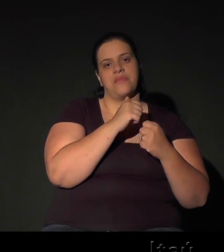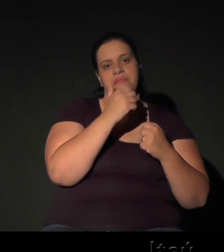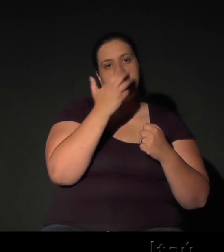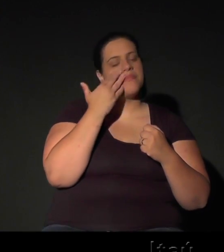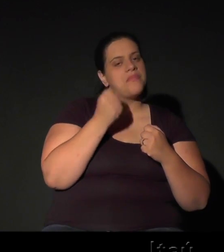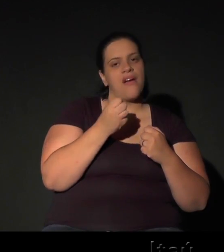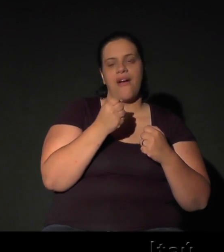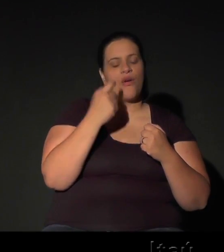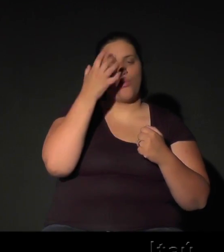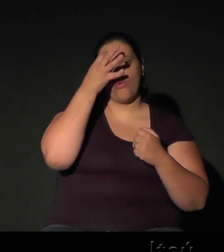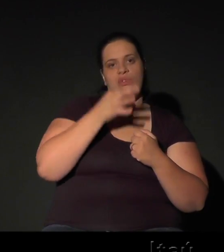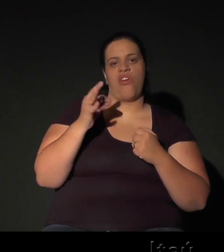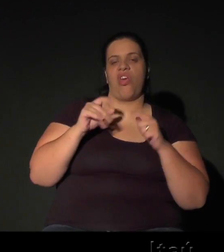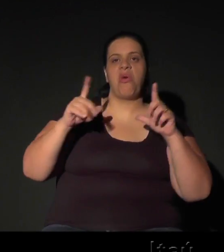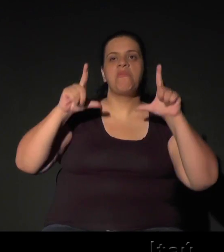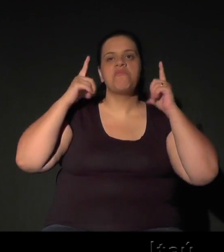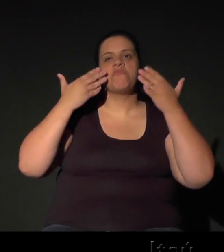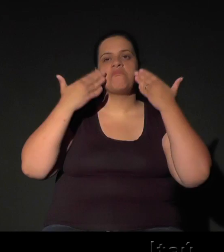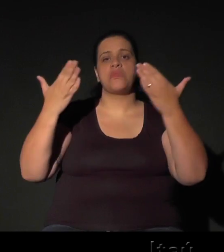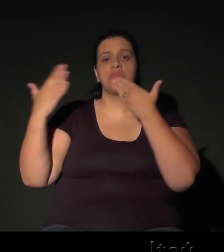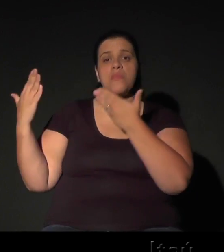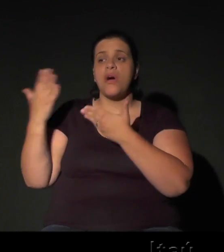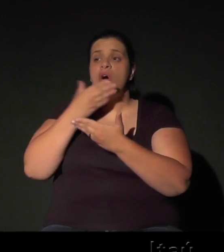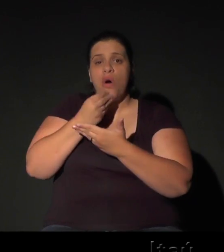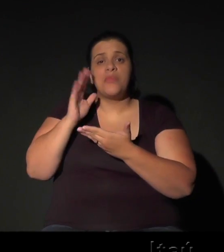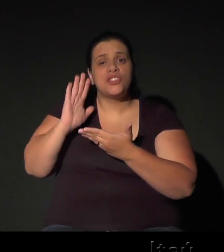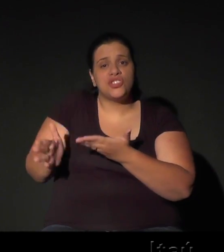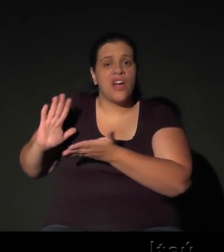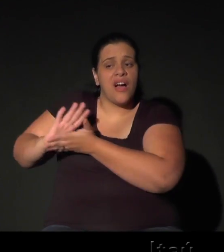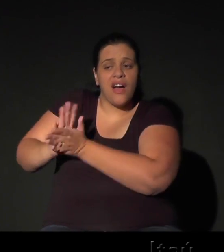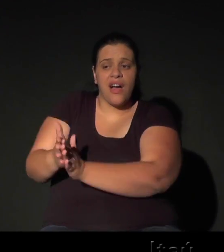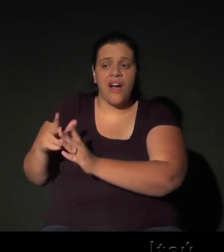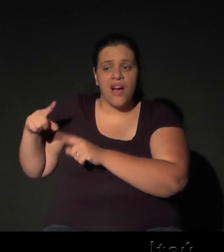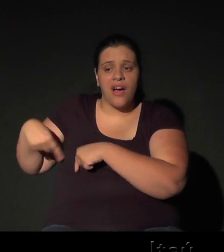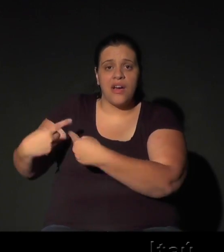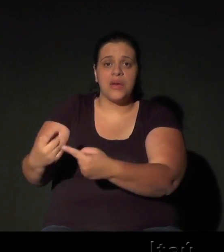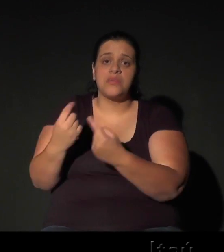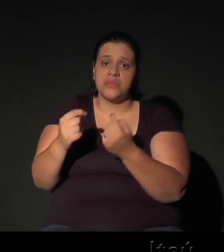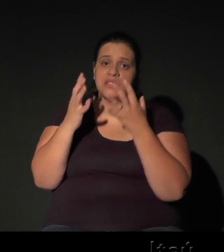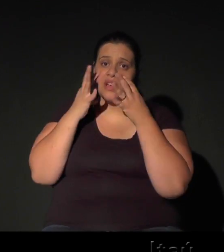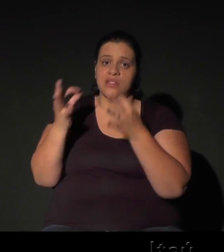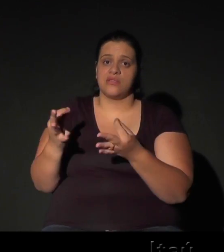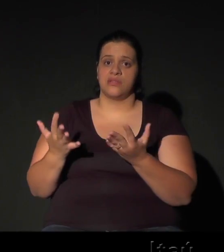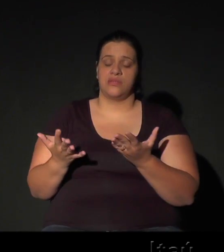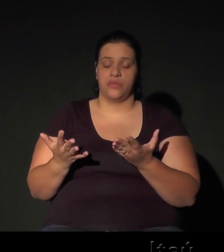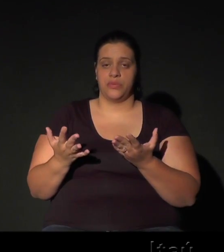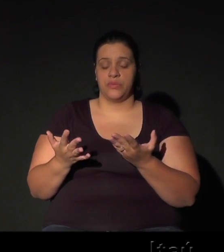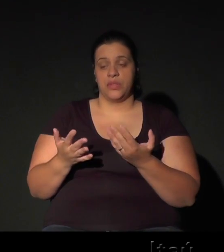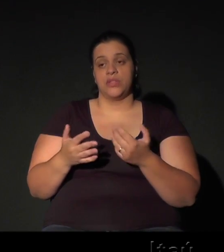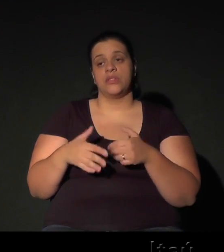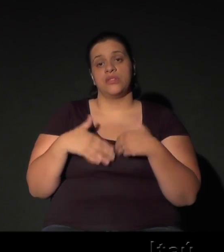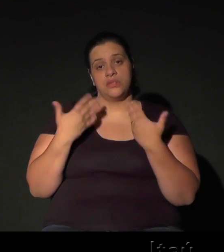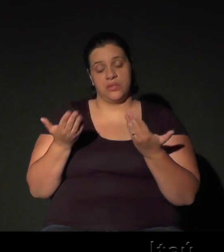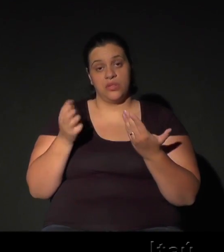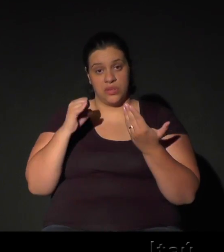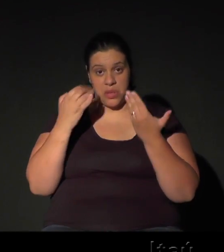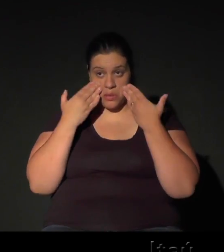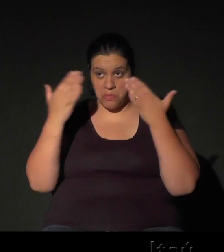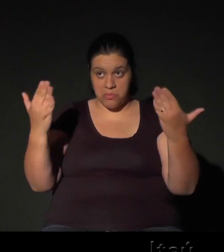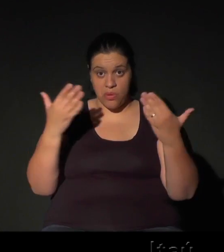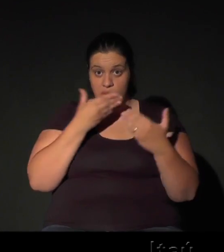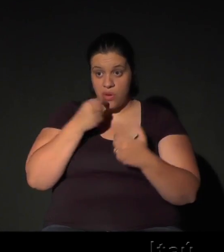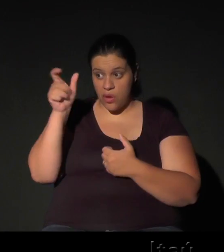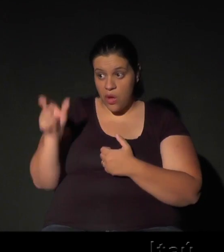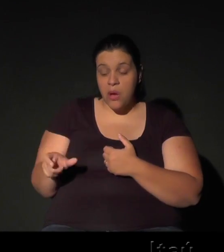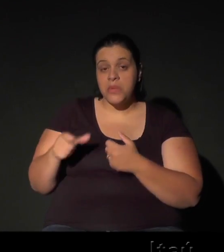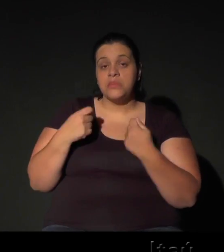entendimento aí fazem scrash contra homens que já são violentados sistematicamente precisa ter esse olhar né então quando você vai expor aquele